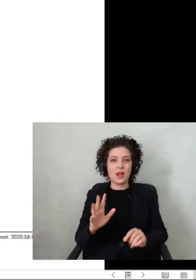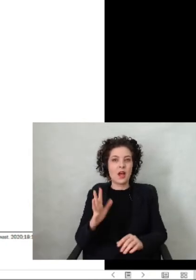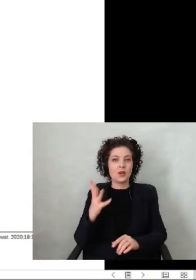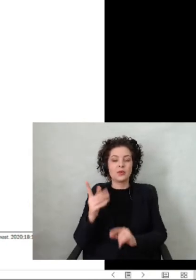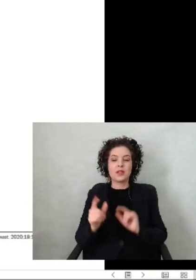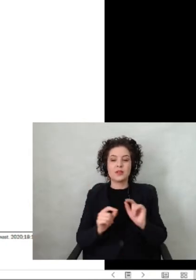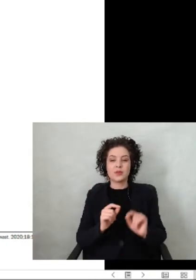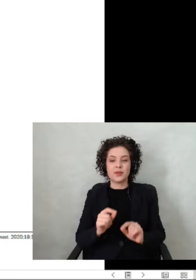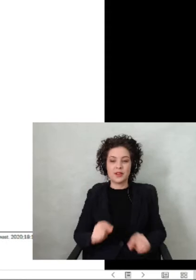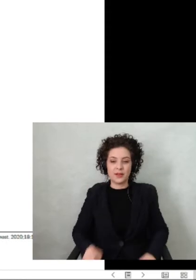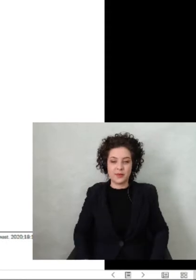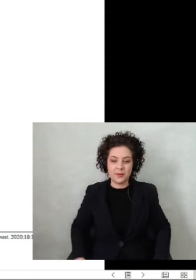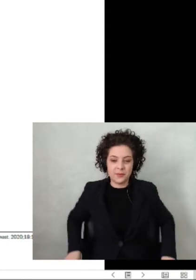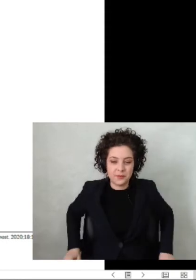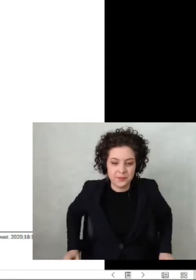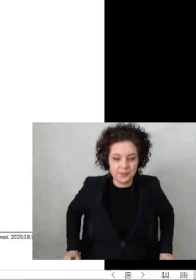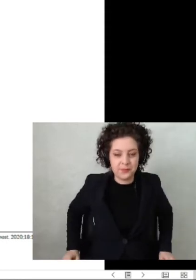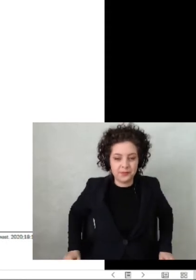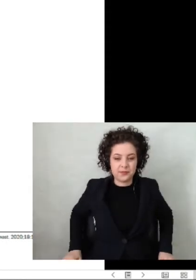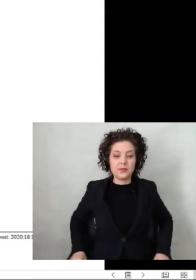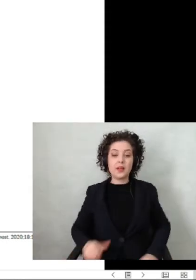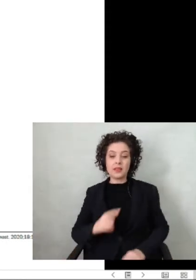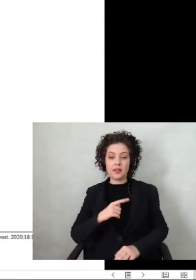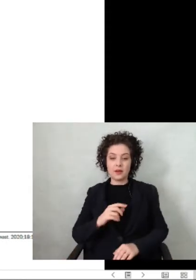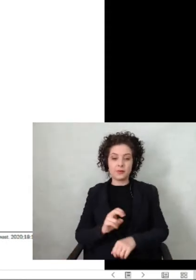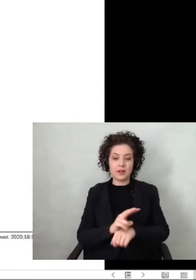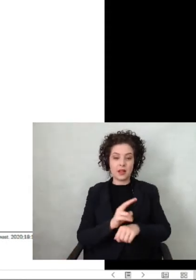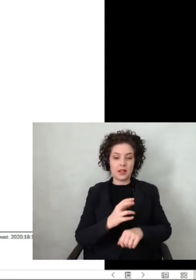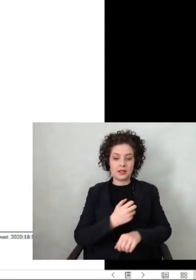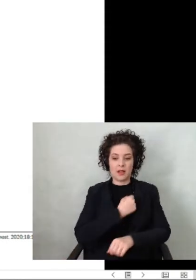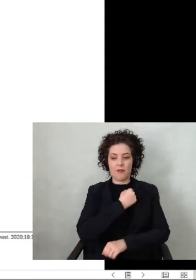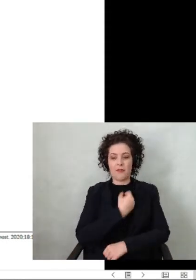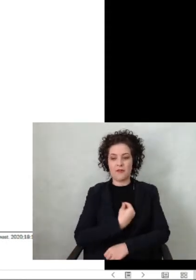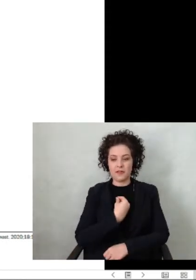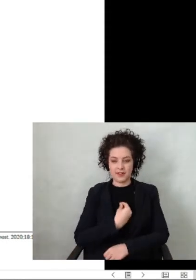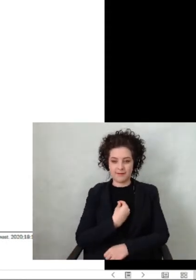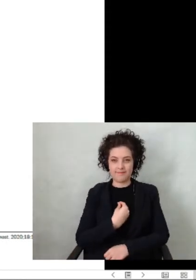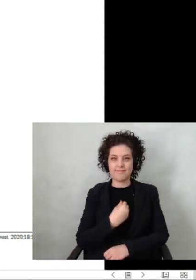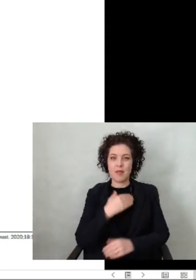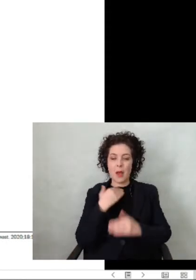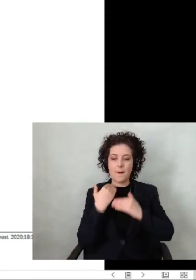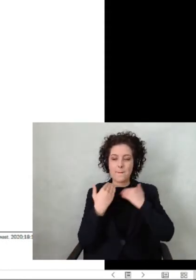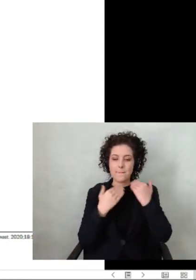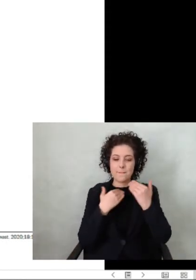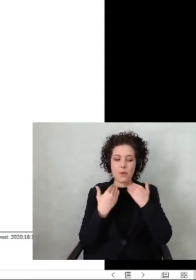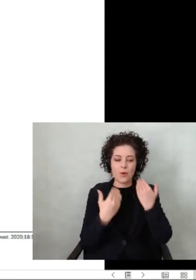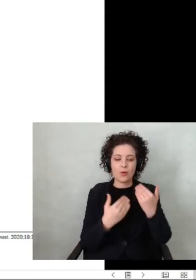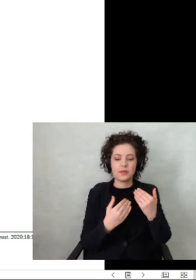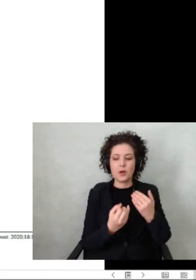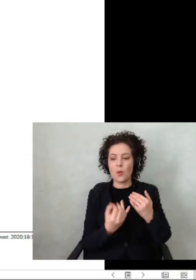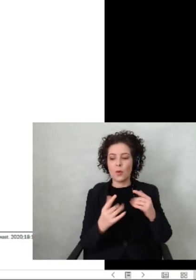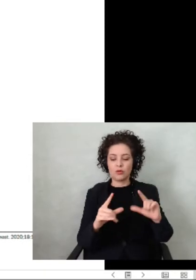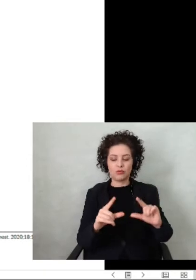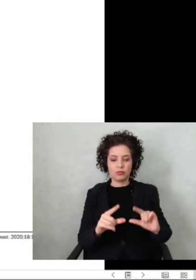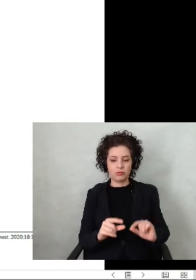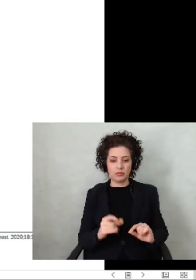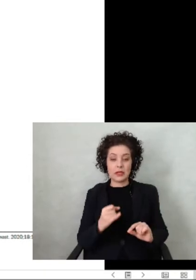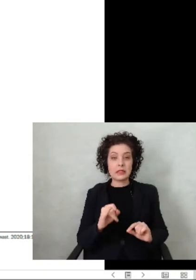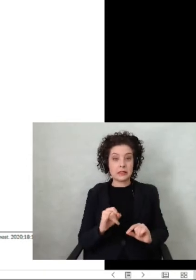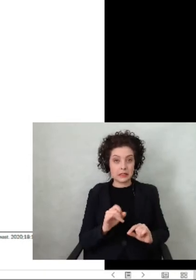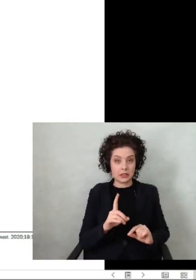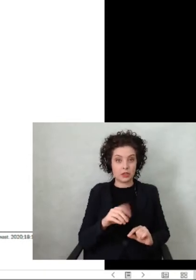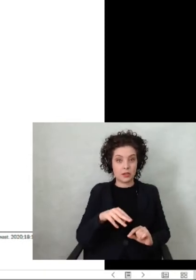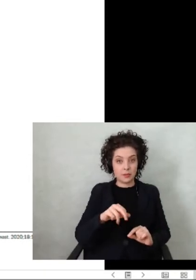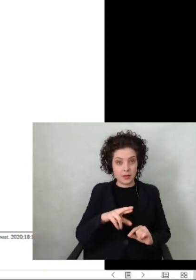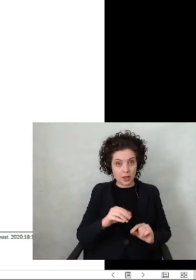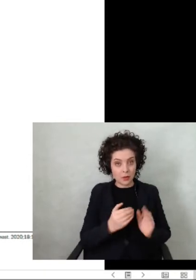tem Covid-19? Você salva vidas, a mortalidade diminui. Se ele tiver dedímero alto. Se o